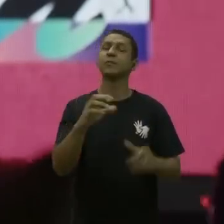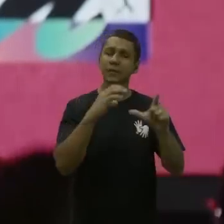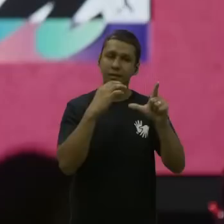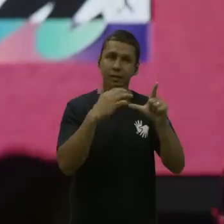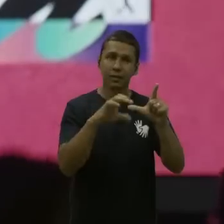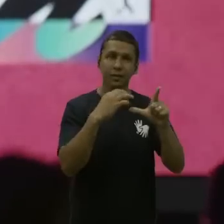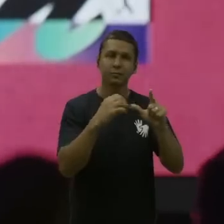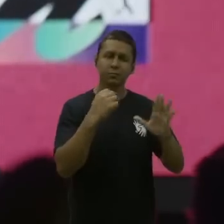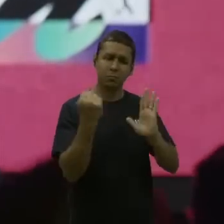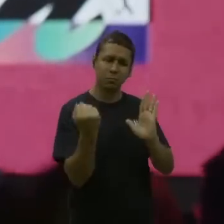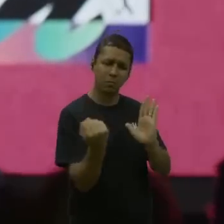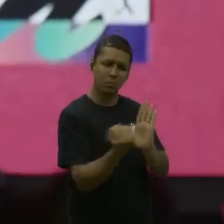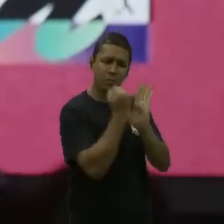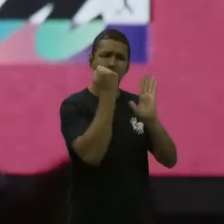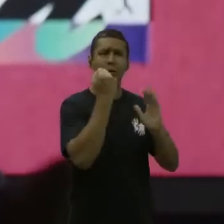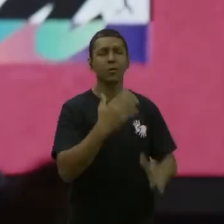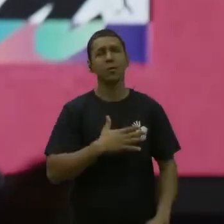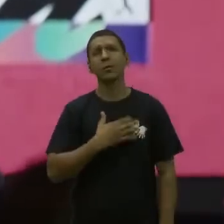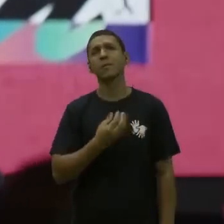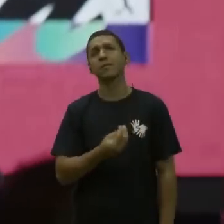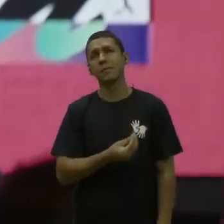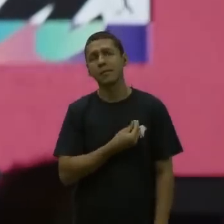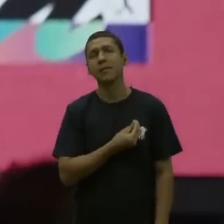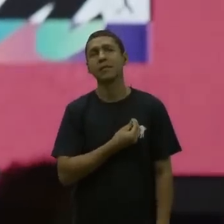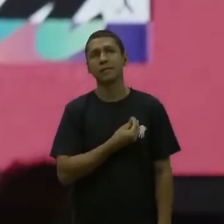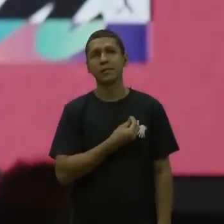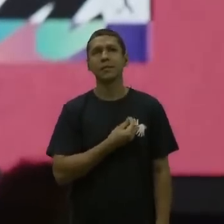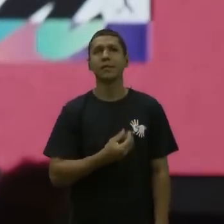que marcou para sempre a minha vida.